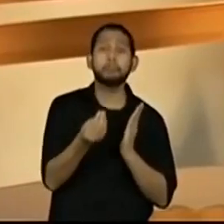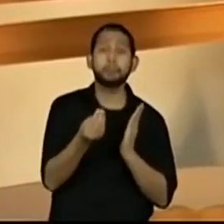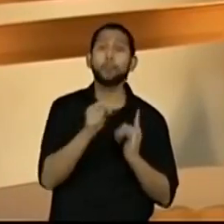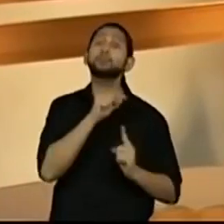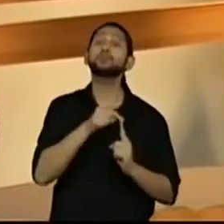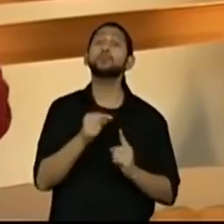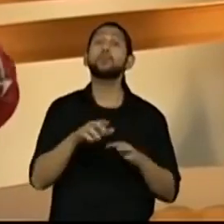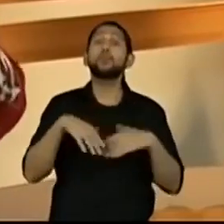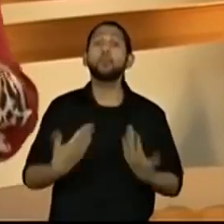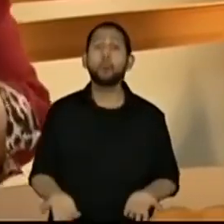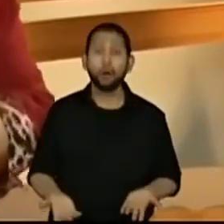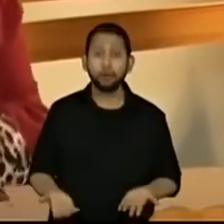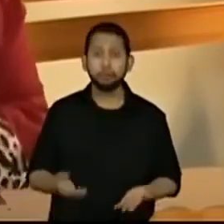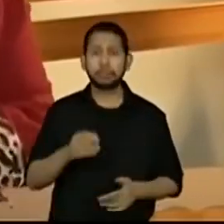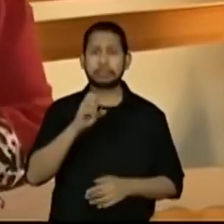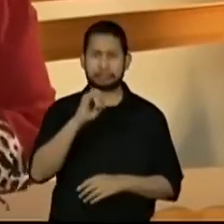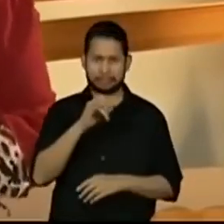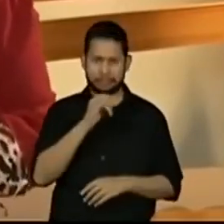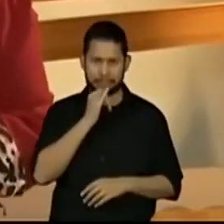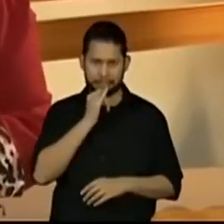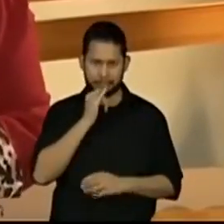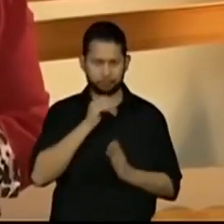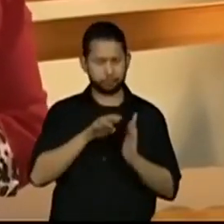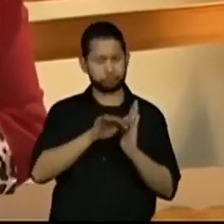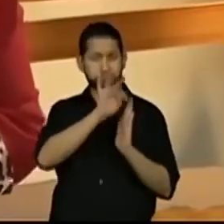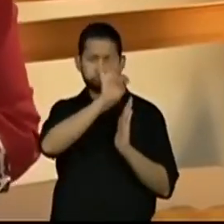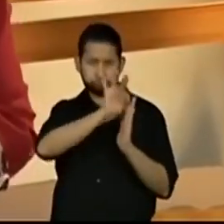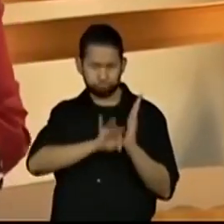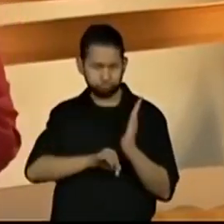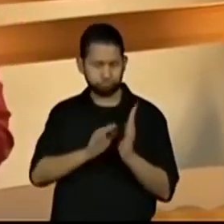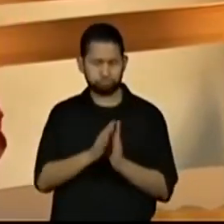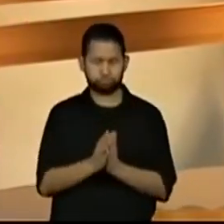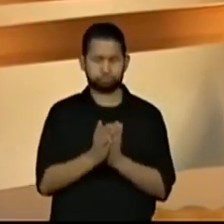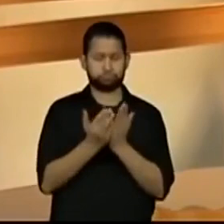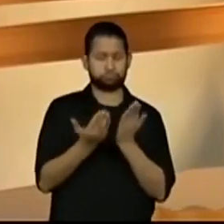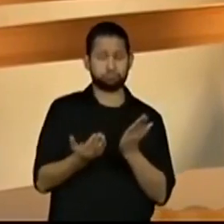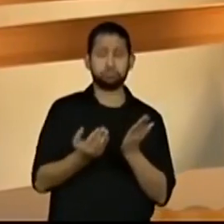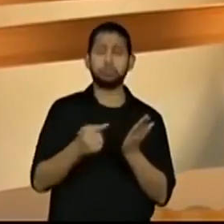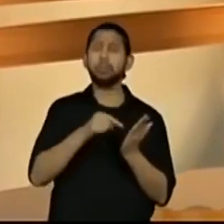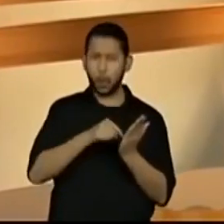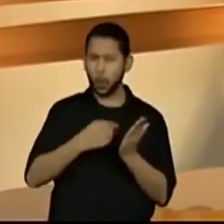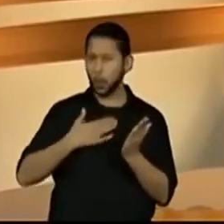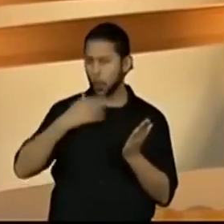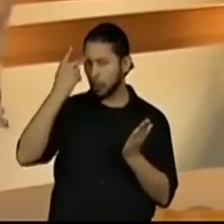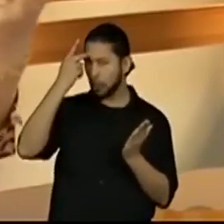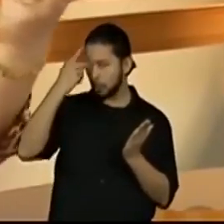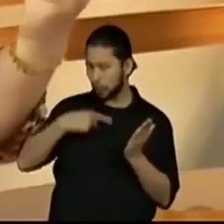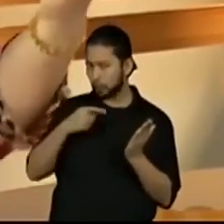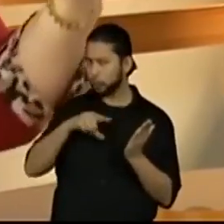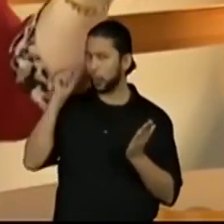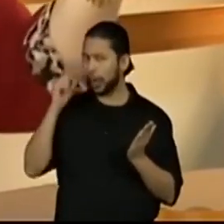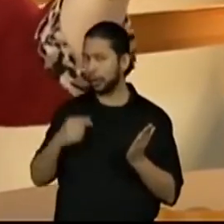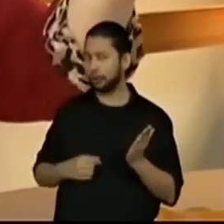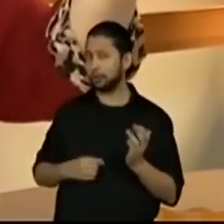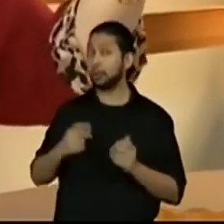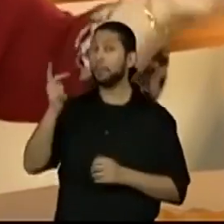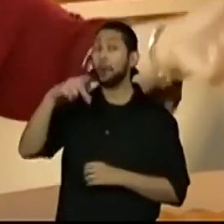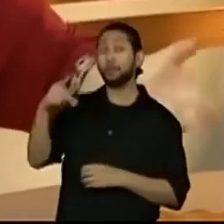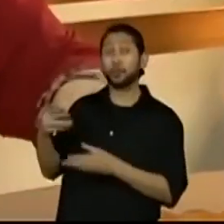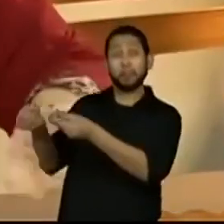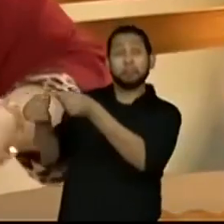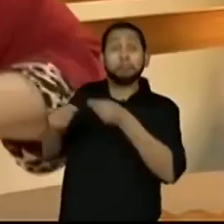objetivo. Quando eu estou diante de um texto, se foi uma escolha minha, se foi uma indicação do professor